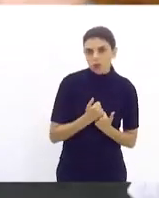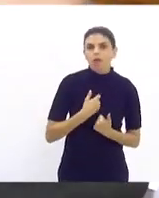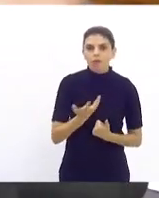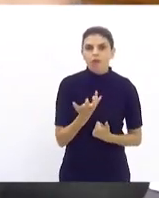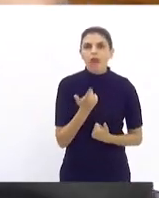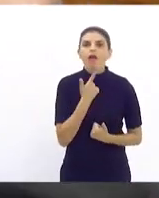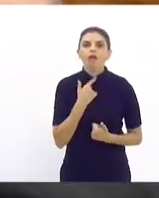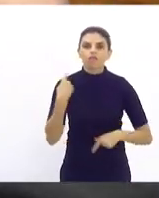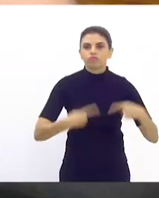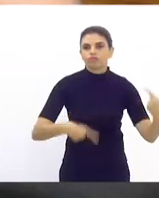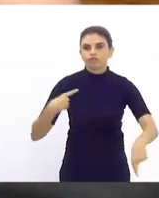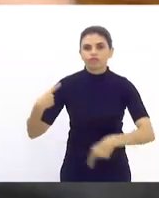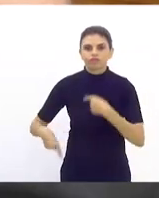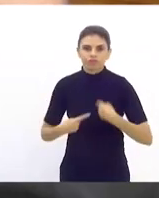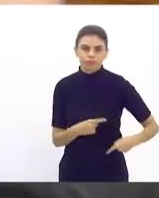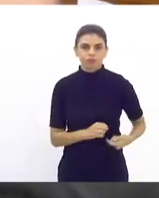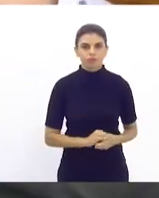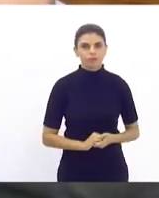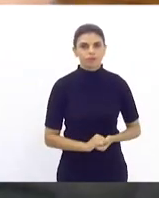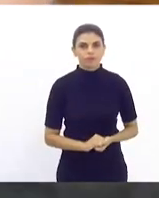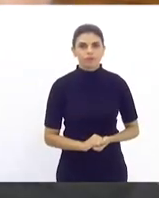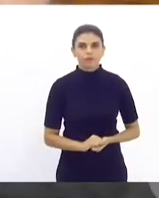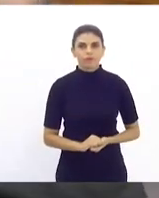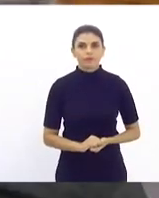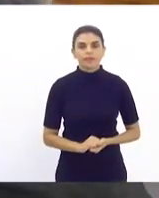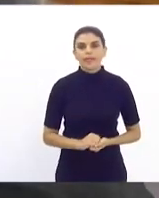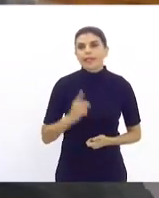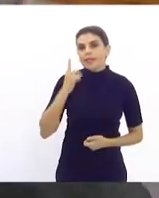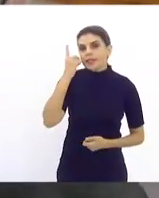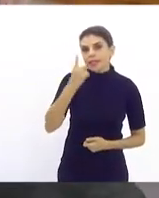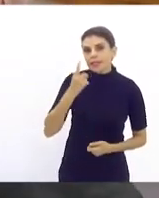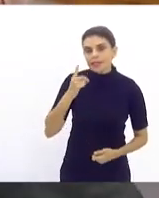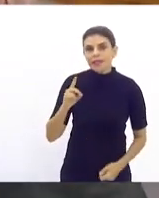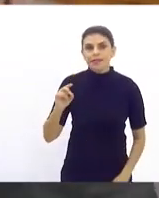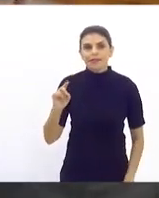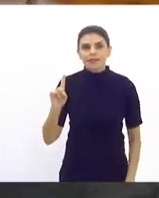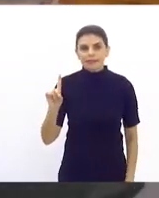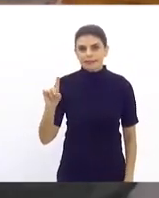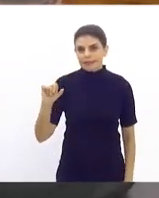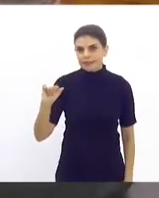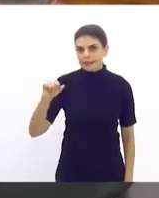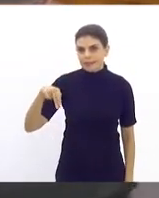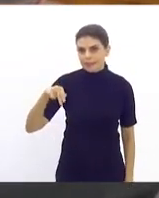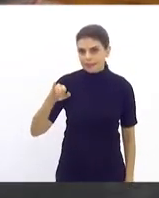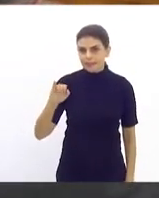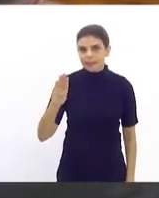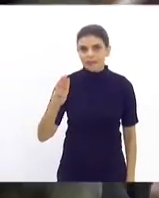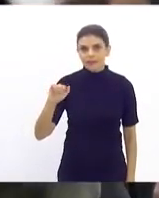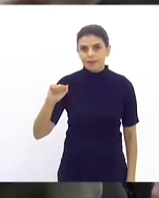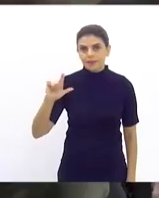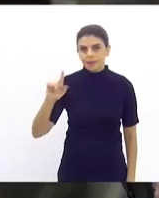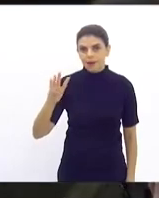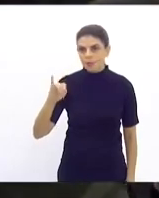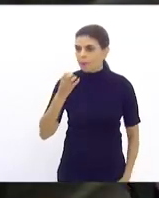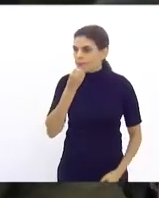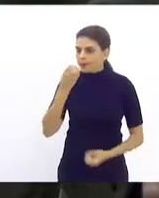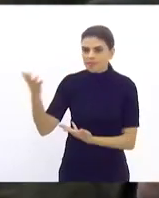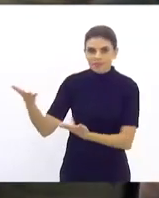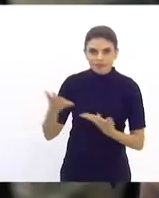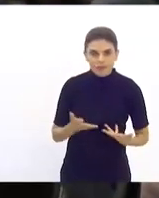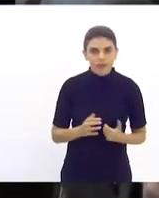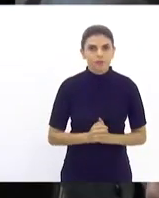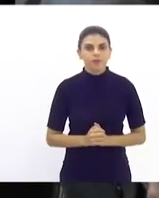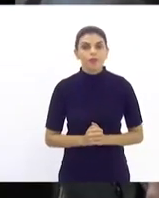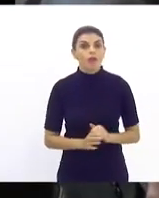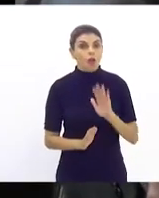para discutir. Registrar a presença da deputada Dani Balbi. Seja bem-vinda. Senhor presidente,